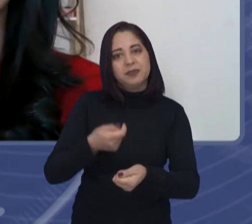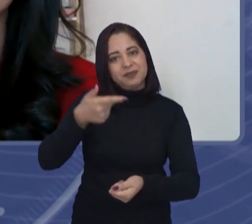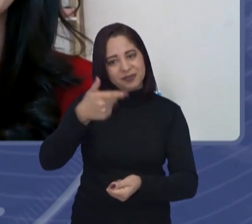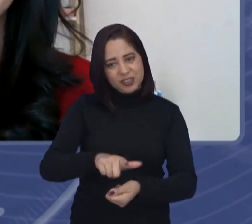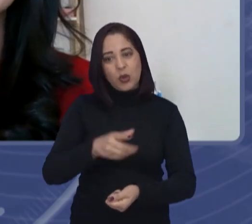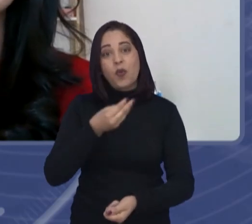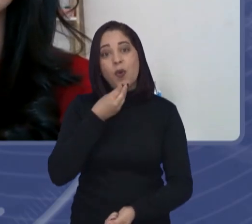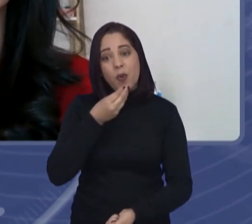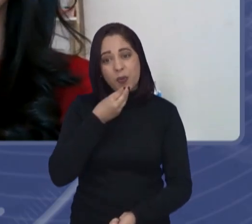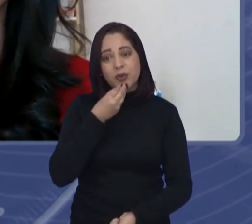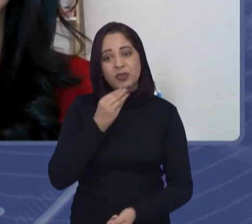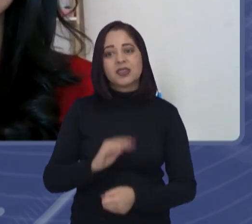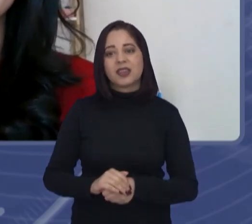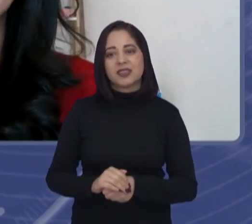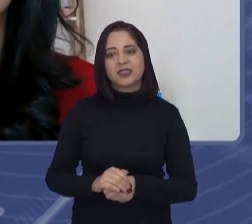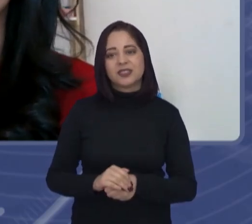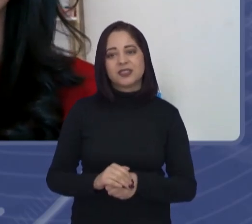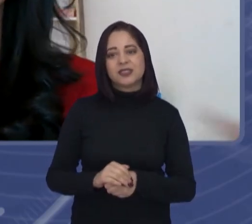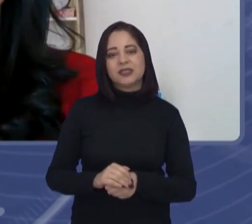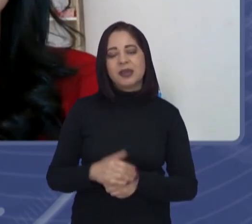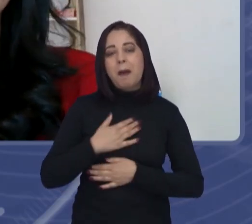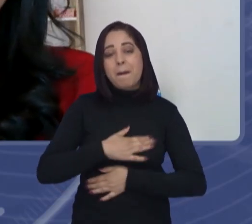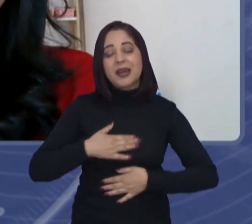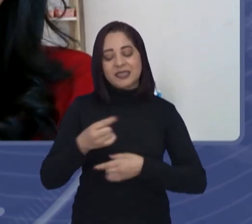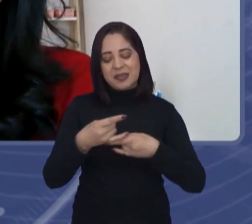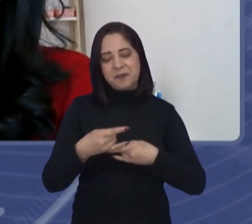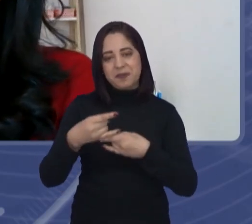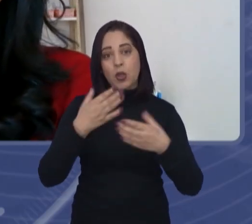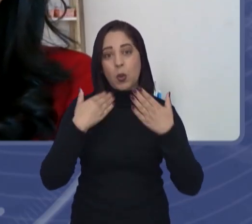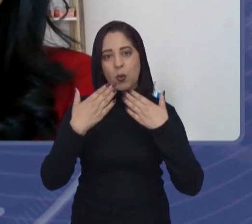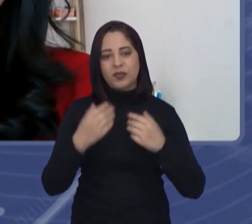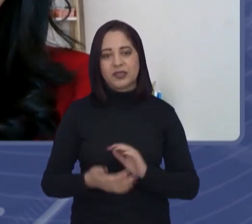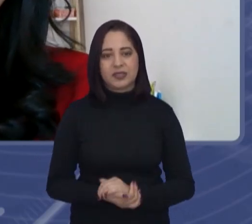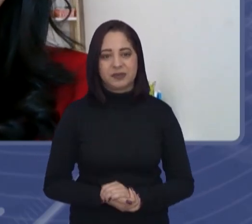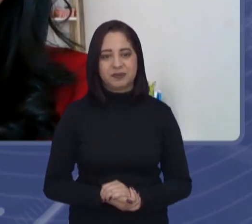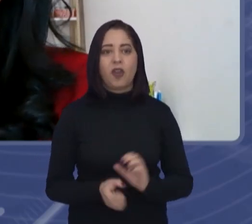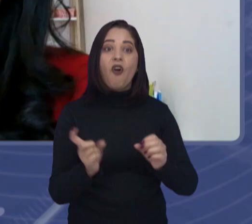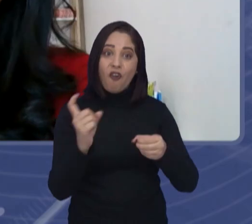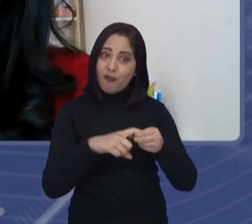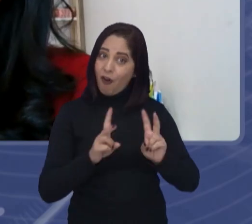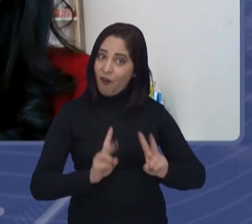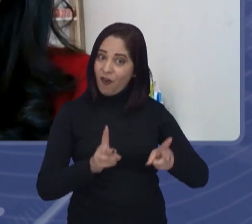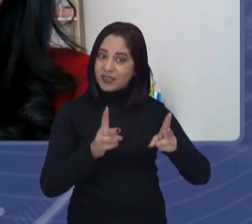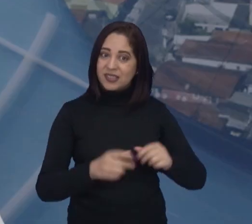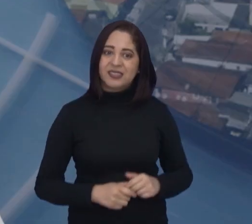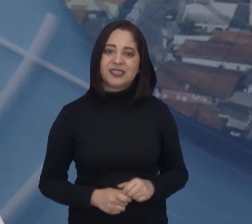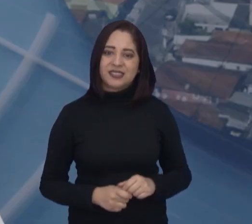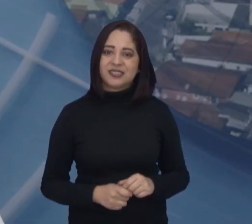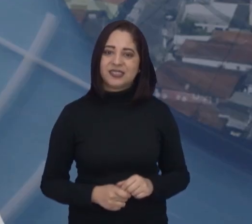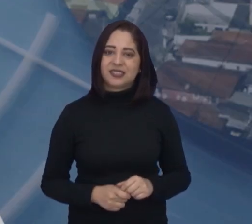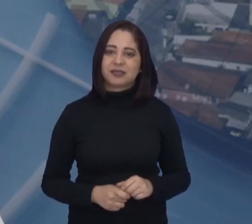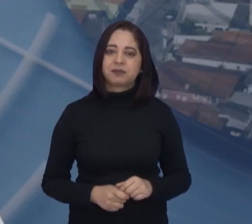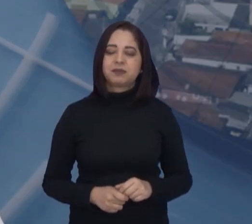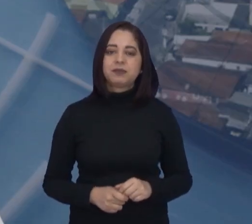outras oportunidades. Foi um imenso prazer estar aqui com vocês. É isso, volte sempre, viu? Vou